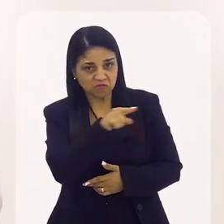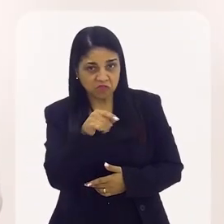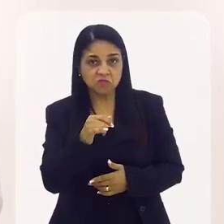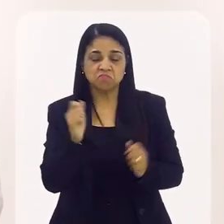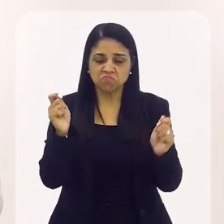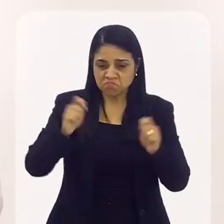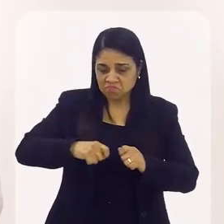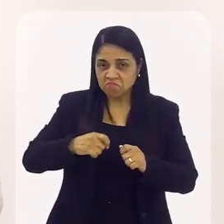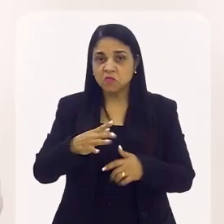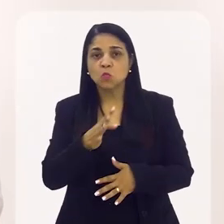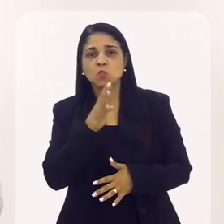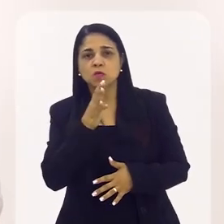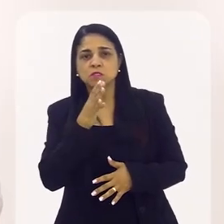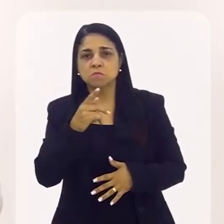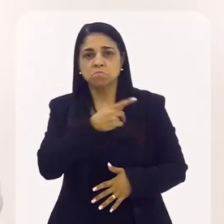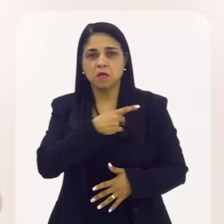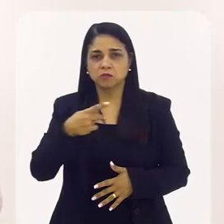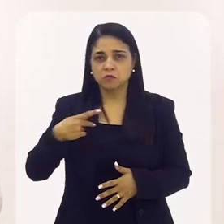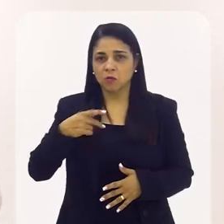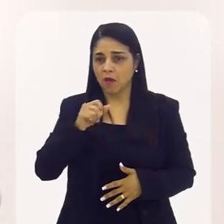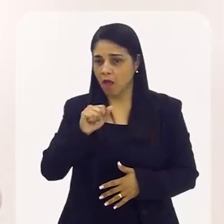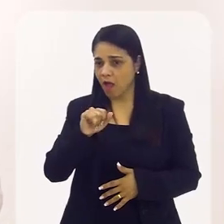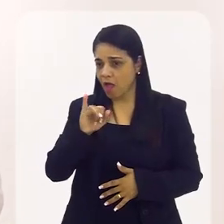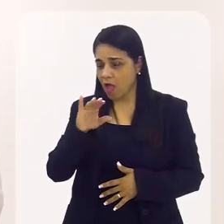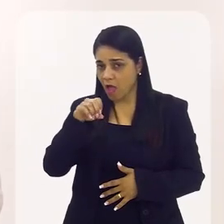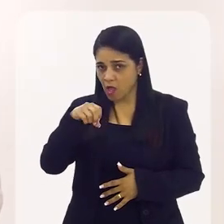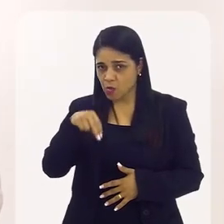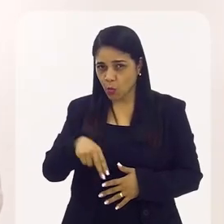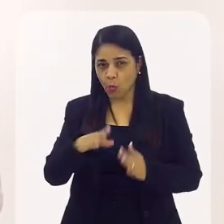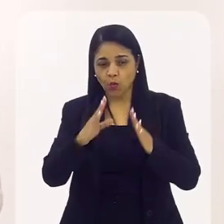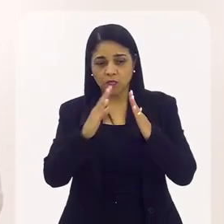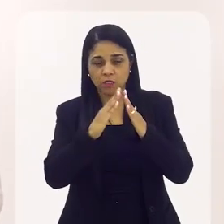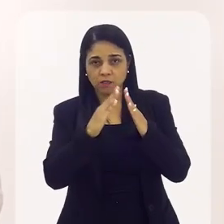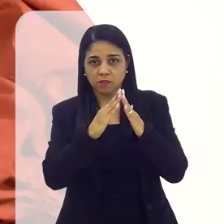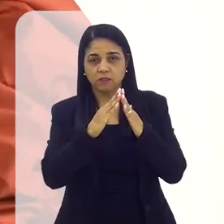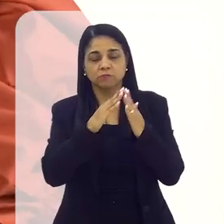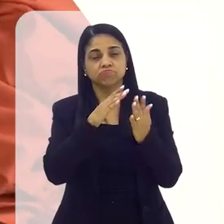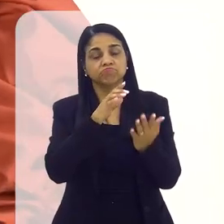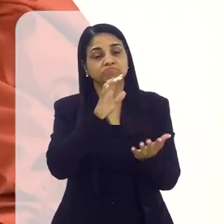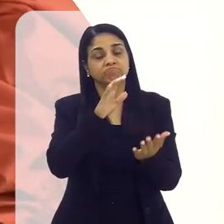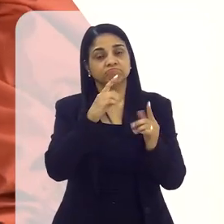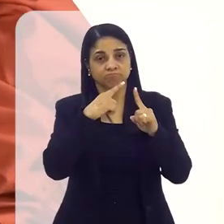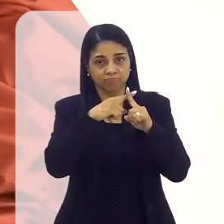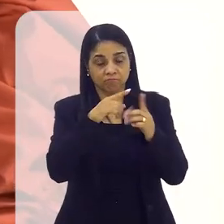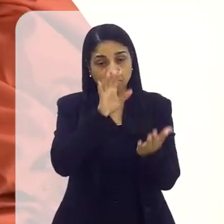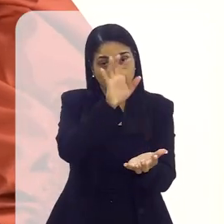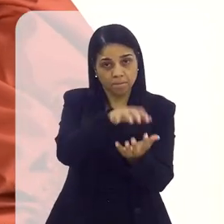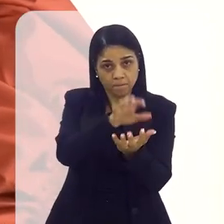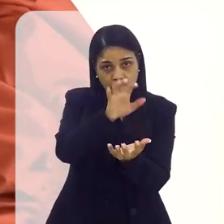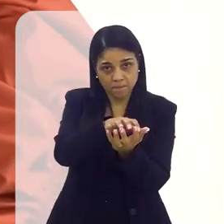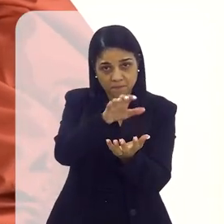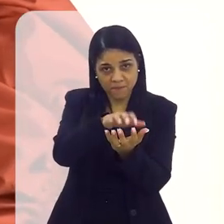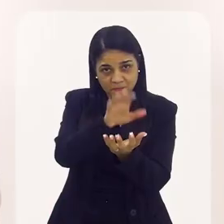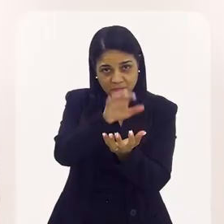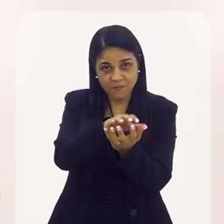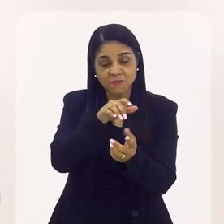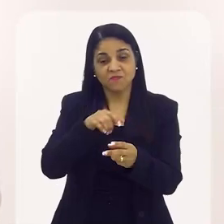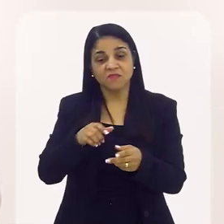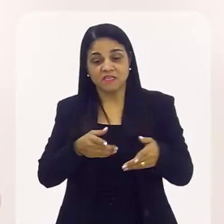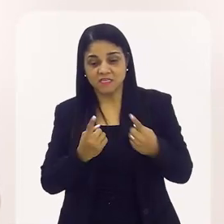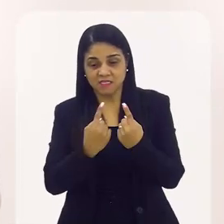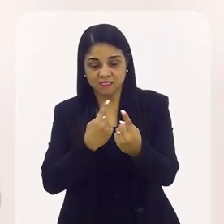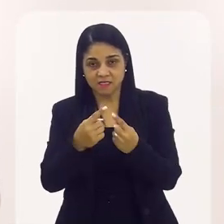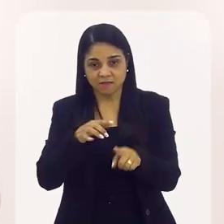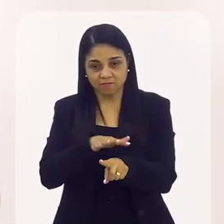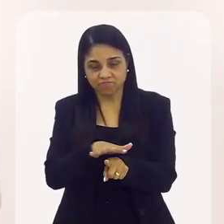ou conhecer o pastor Ayo, em Jacarepaguá, a igreja... Estrada dos Três Rios, 1910, Freguesia. Estado